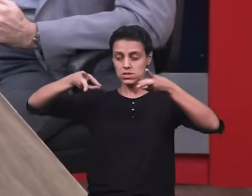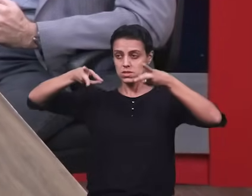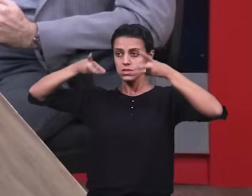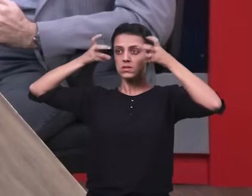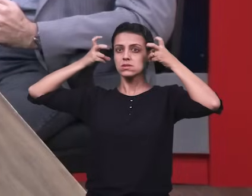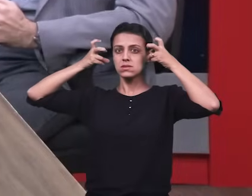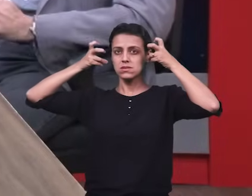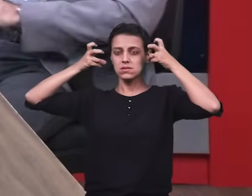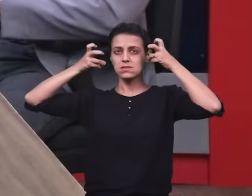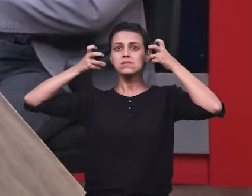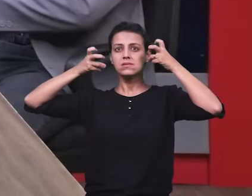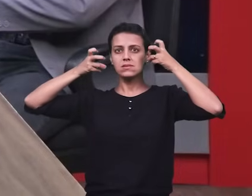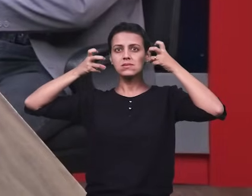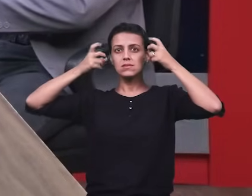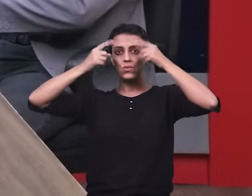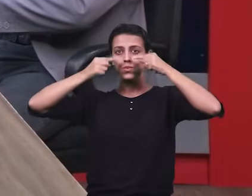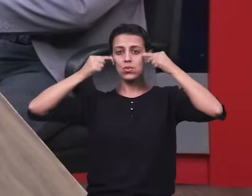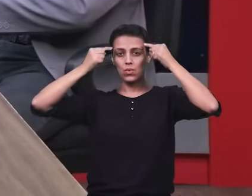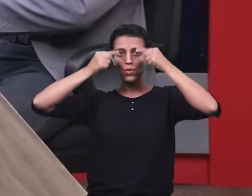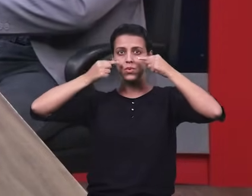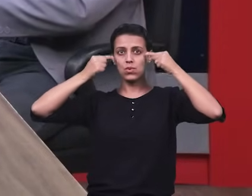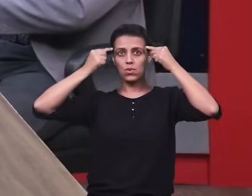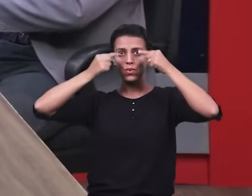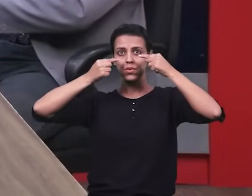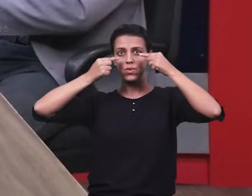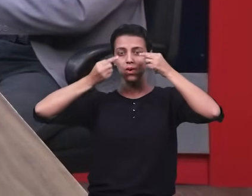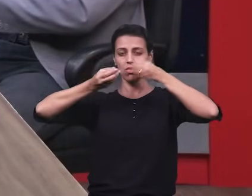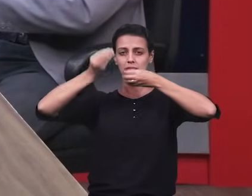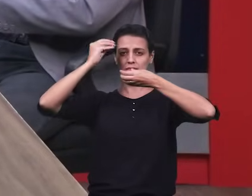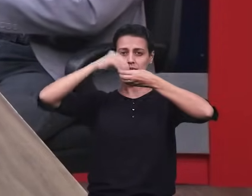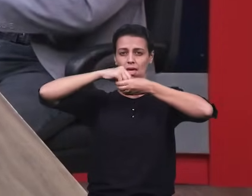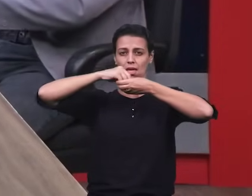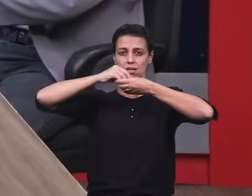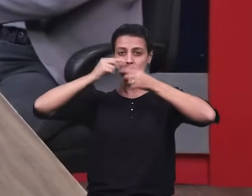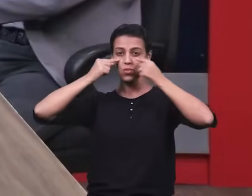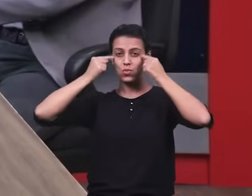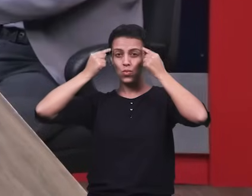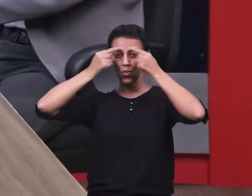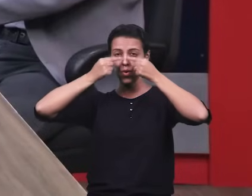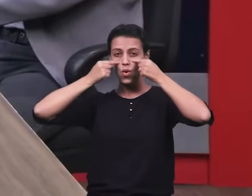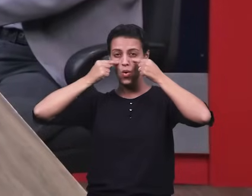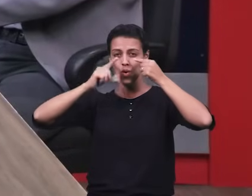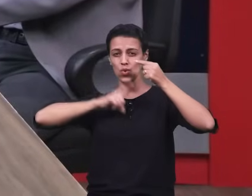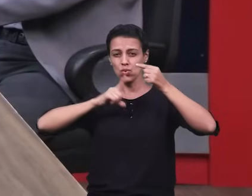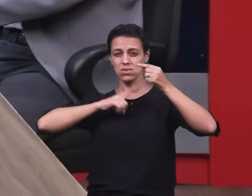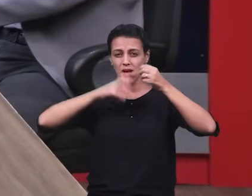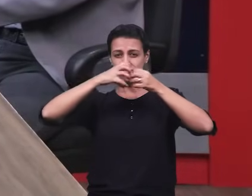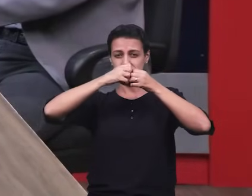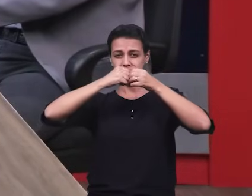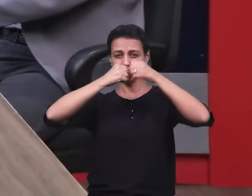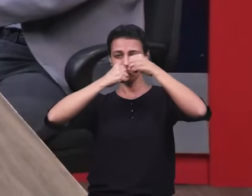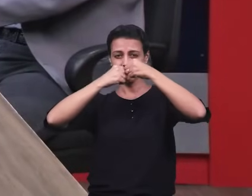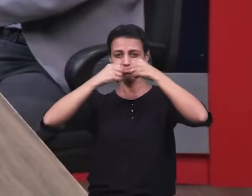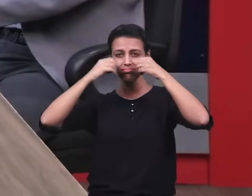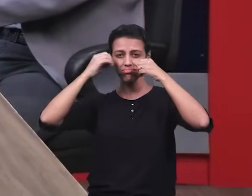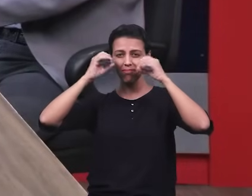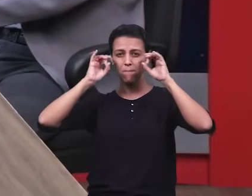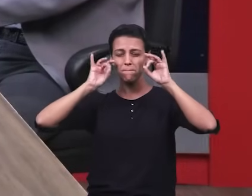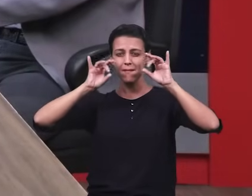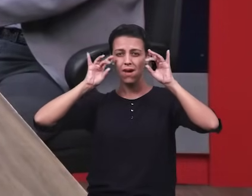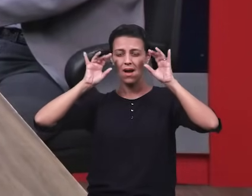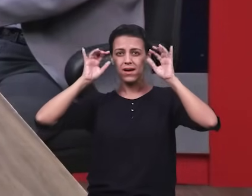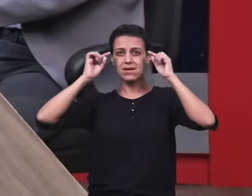pela pupila, pela retina. No fundo do olho existem células específicas da